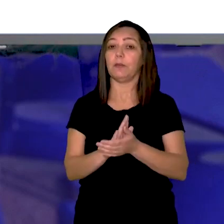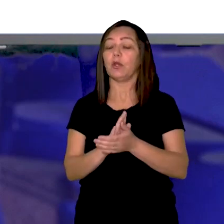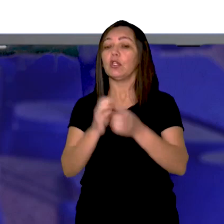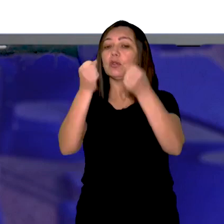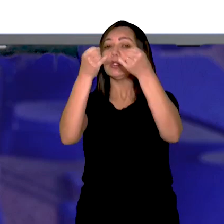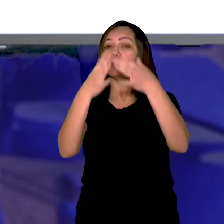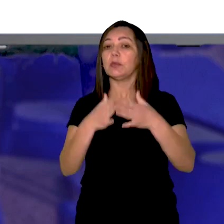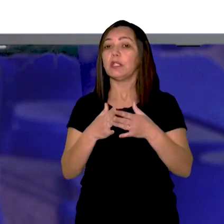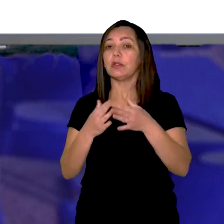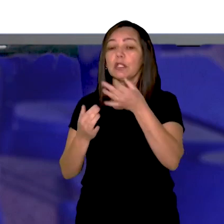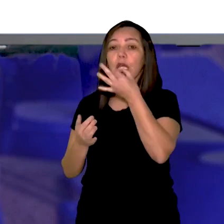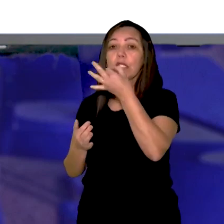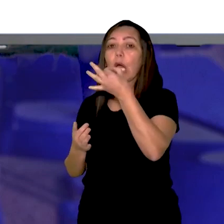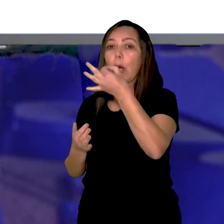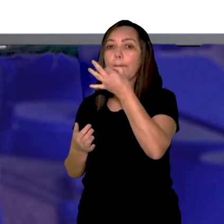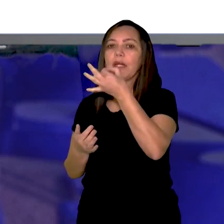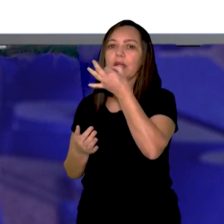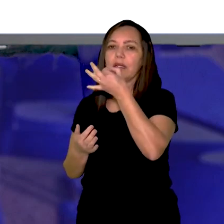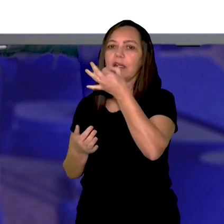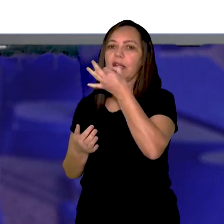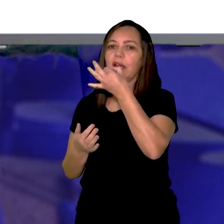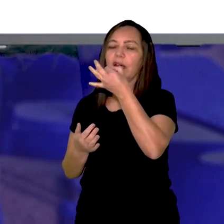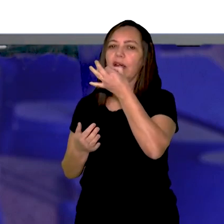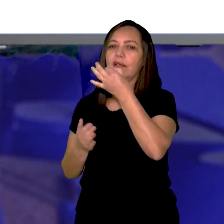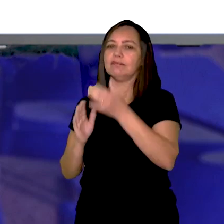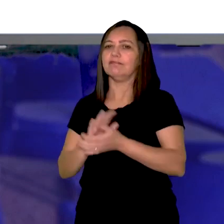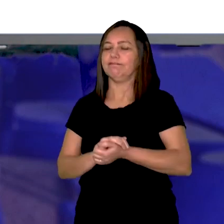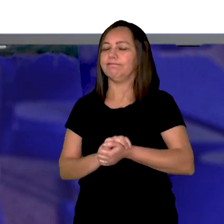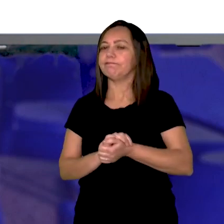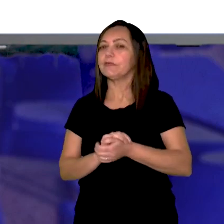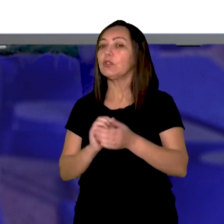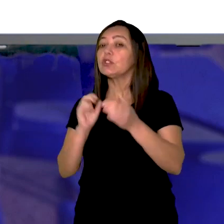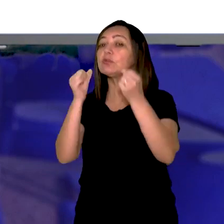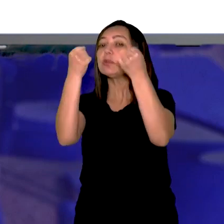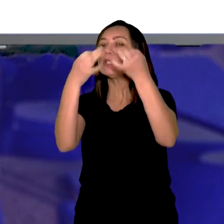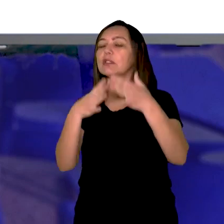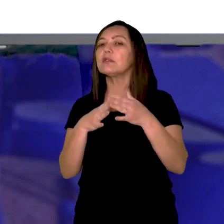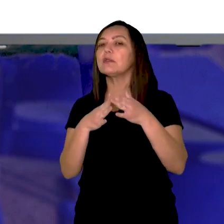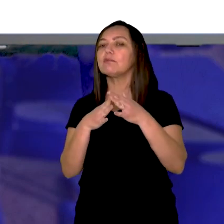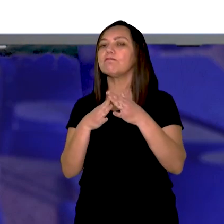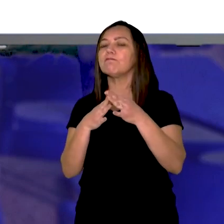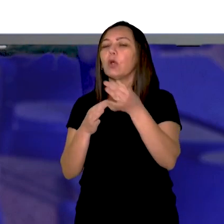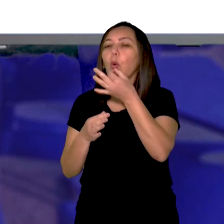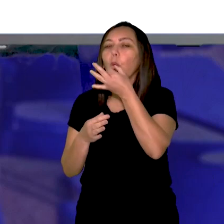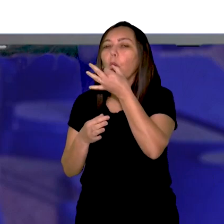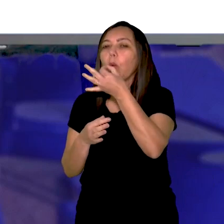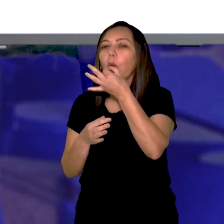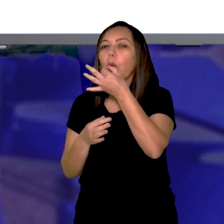da perspectiva descolonial, estou falando de uma